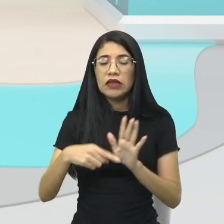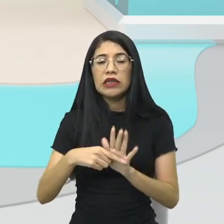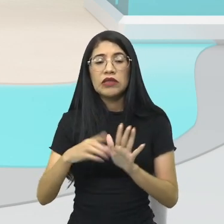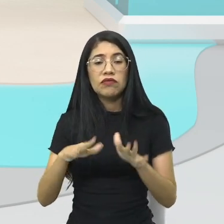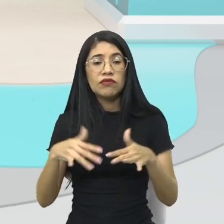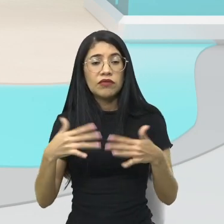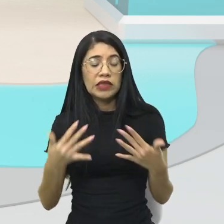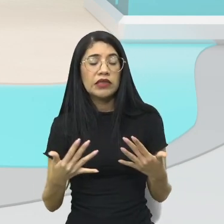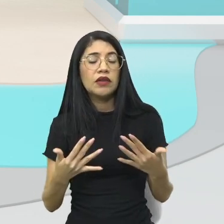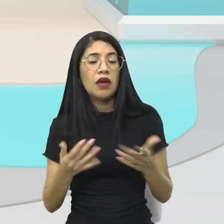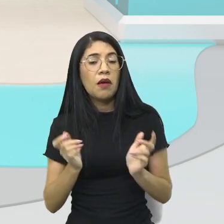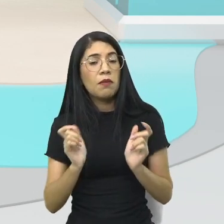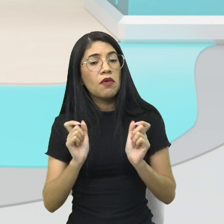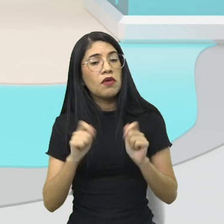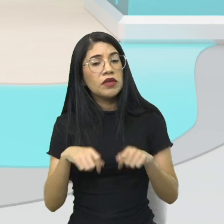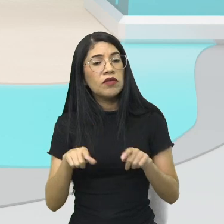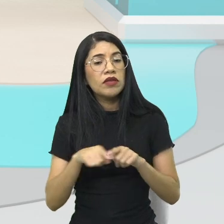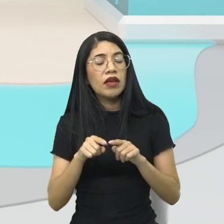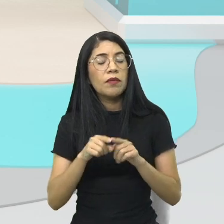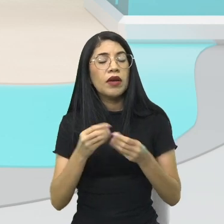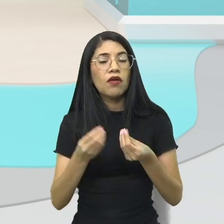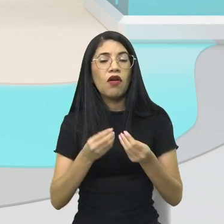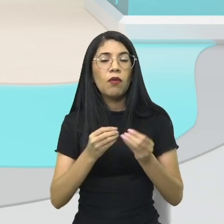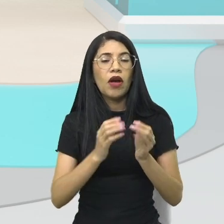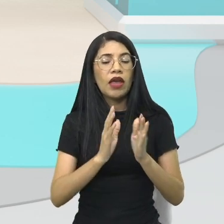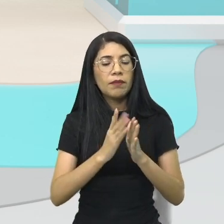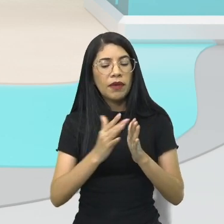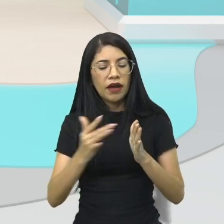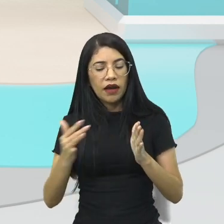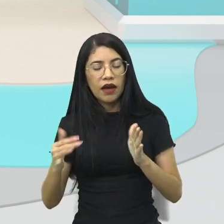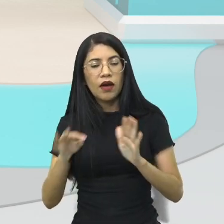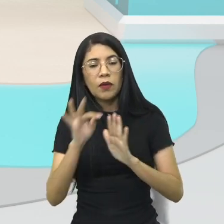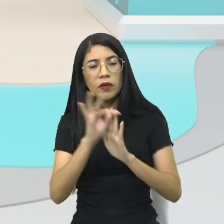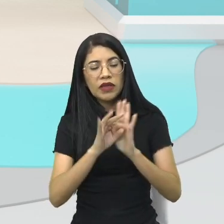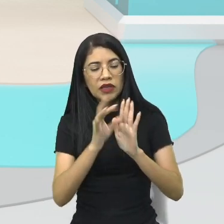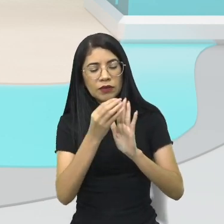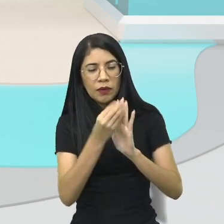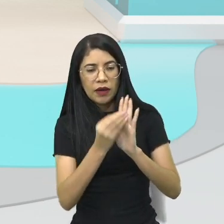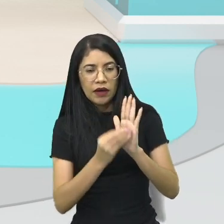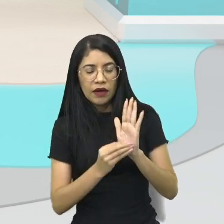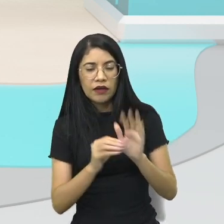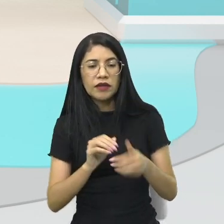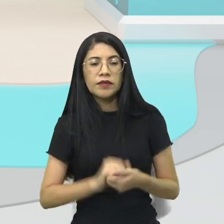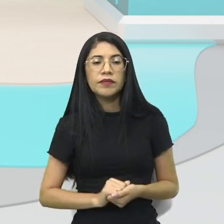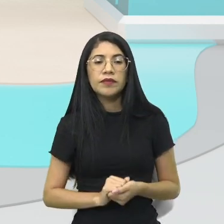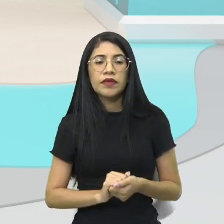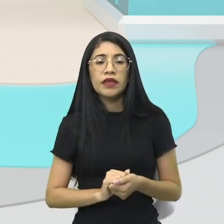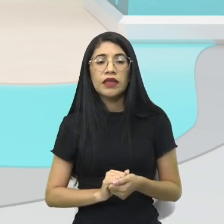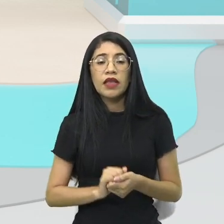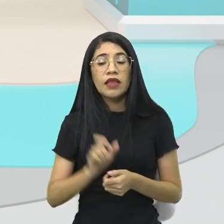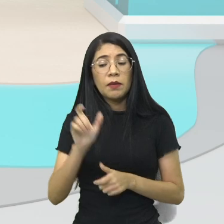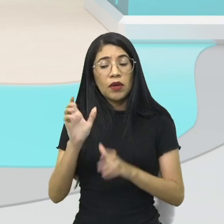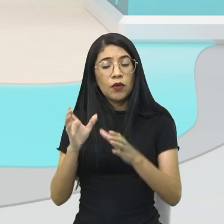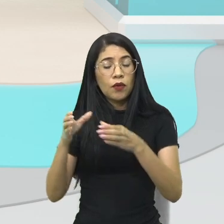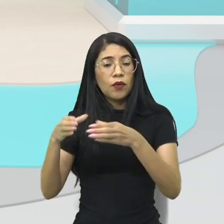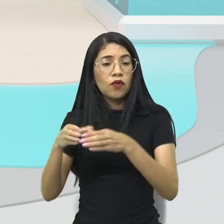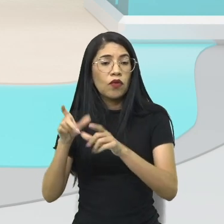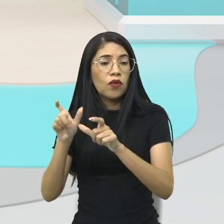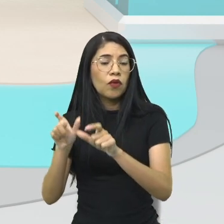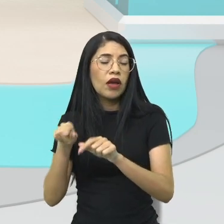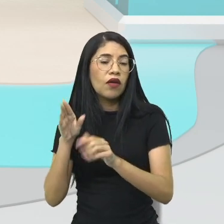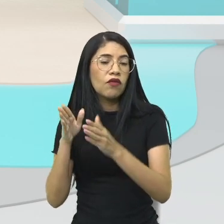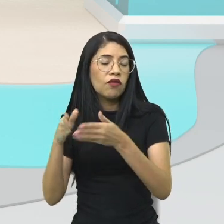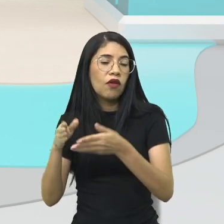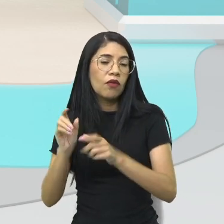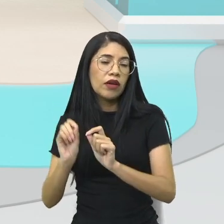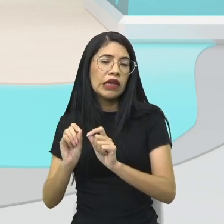negativos. Isso permitirá realizar o desenvolvimento do texto. Definir um público-alvo, né, e o suporte. Quem irá ler o